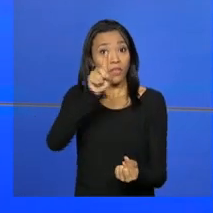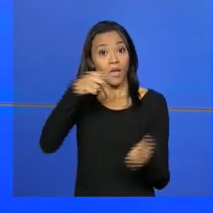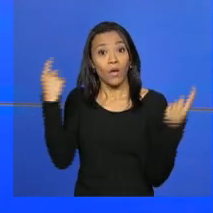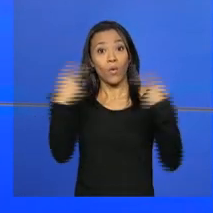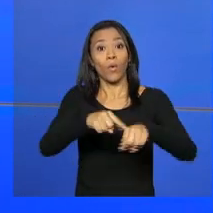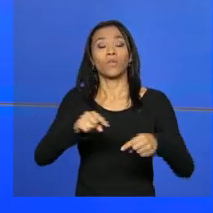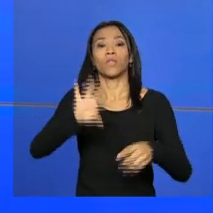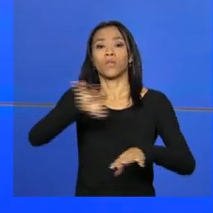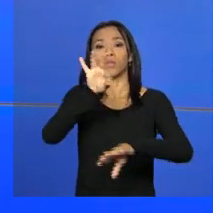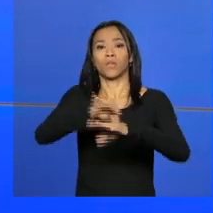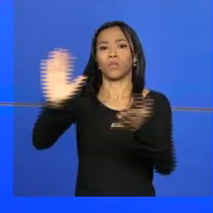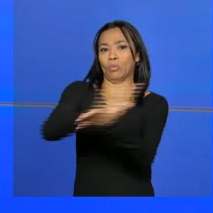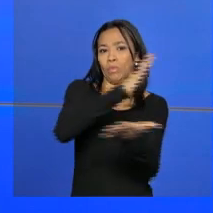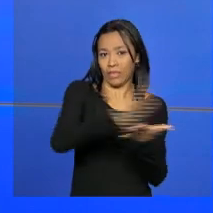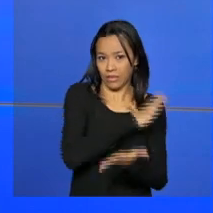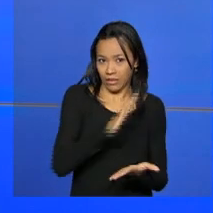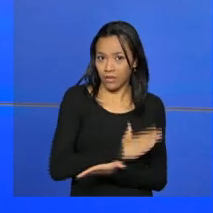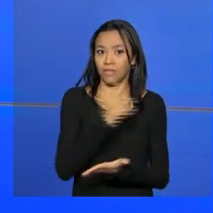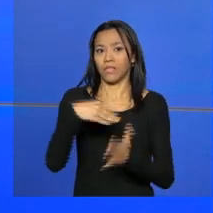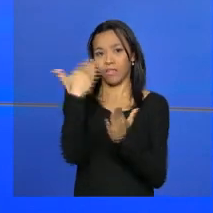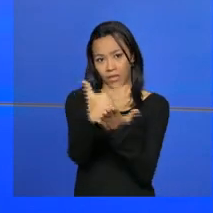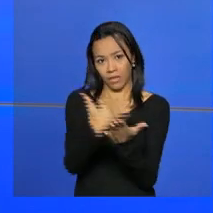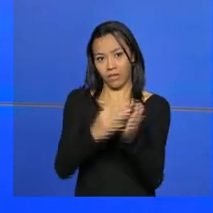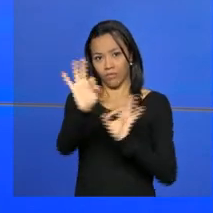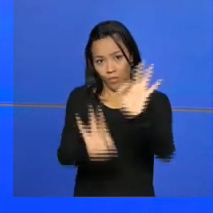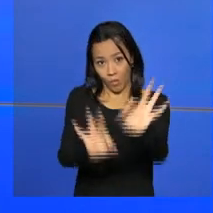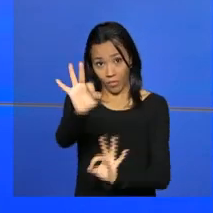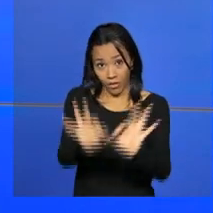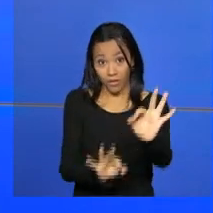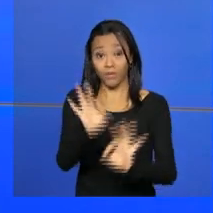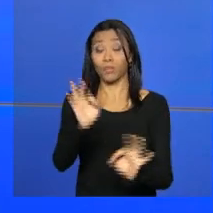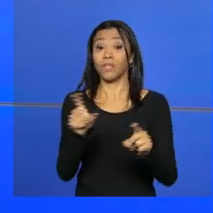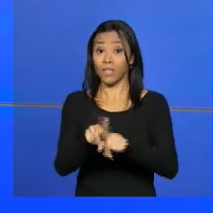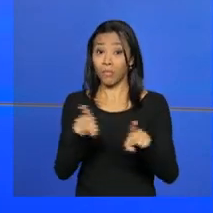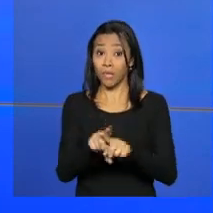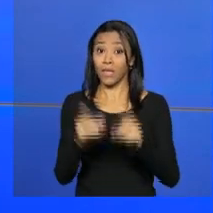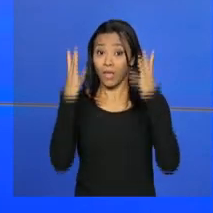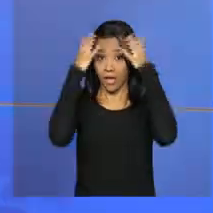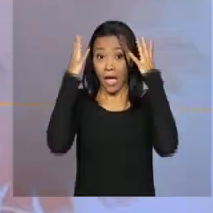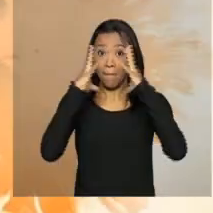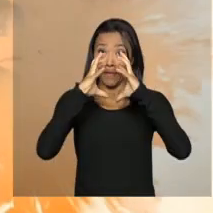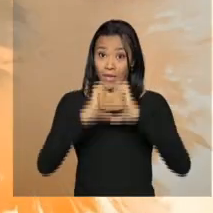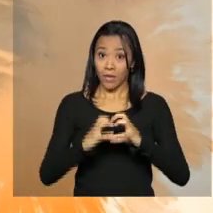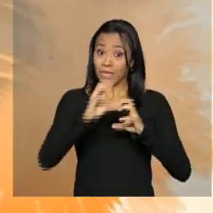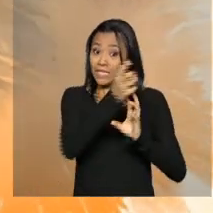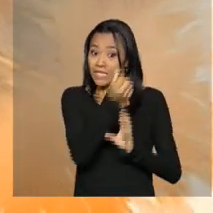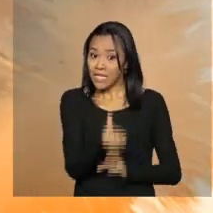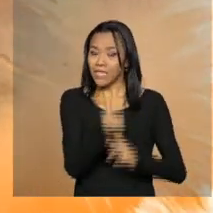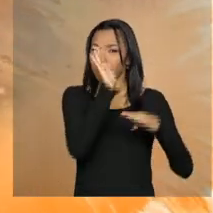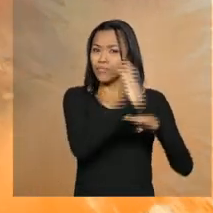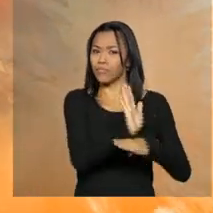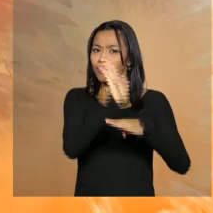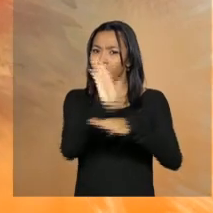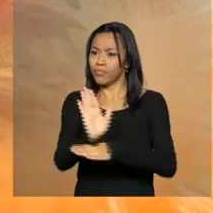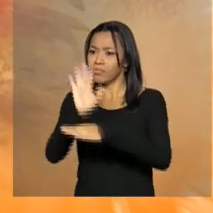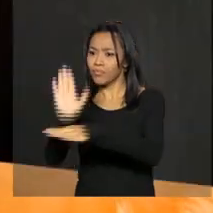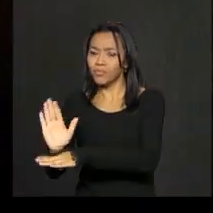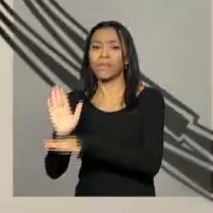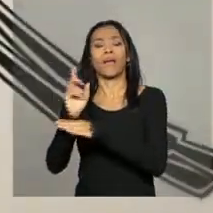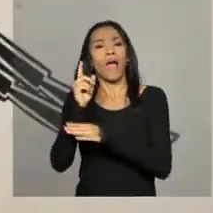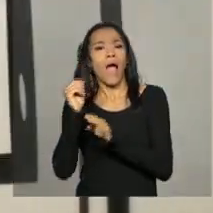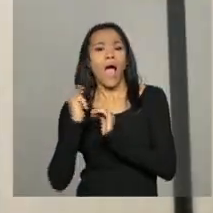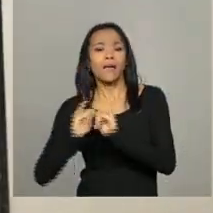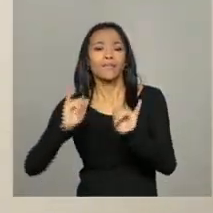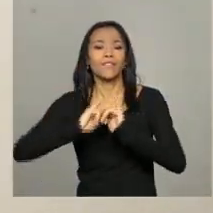Combate ao Mosquito do Plano Nacional de Enfrentamento ao Aedes aegypti e à Microcefalia. 6 videoclipes de animação alertam de